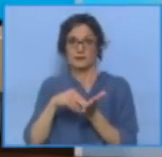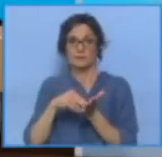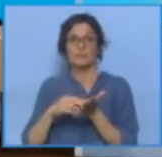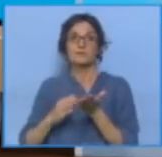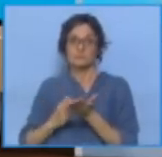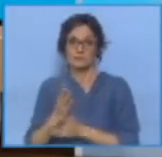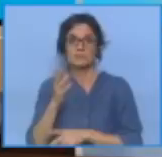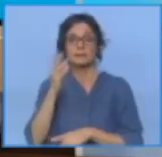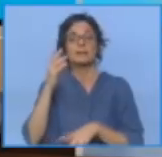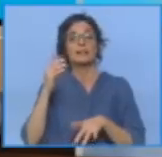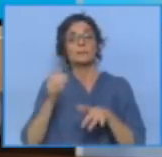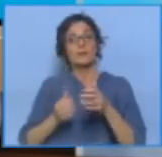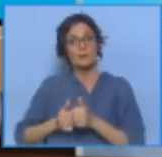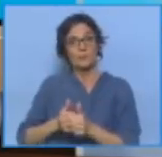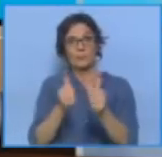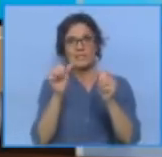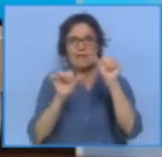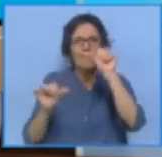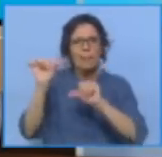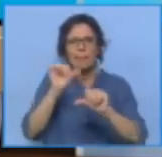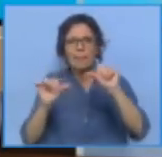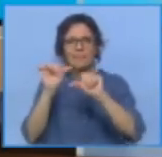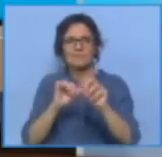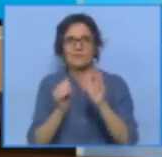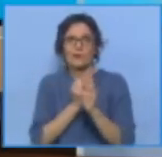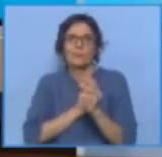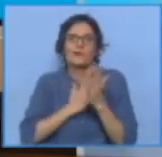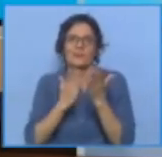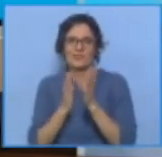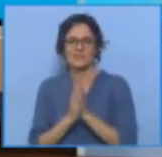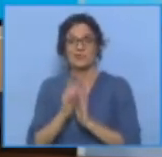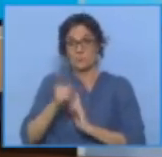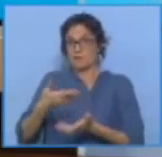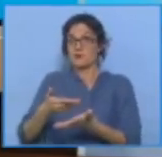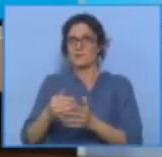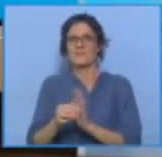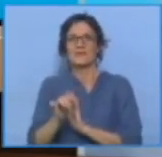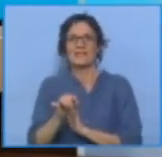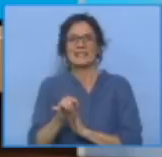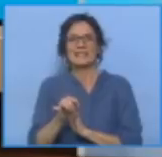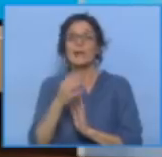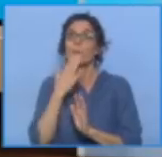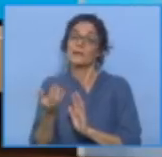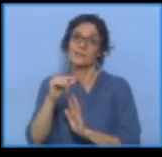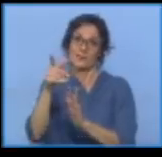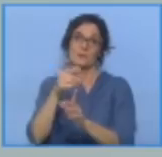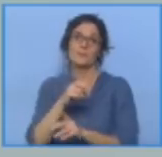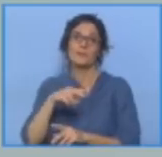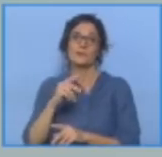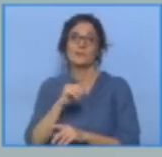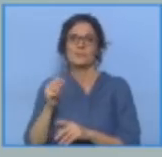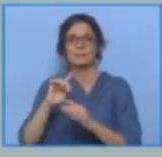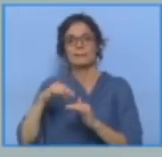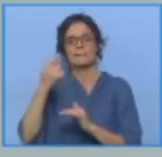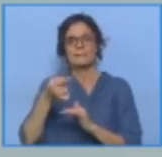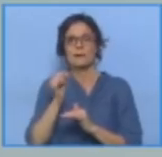a acompanhar o Laboratório da Fé. Já hoje. Frei José Nunes, muito obrigado também. Não esqueça que mais logo